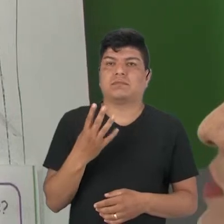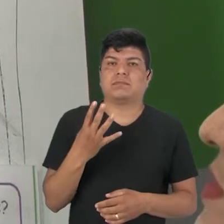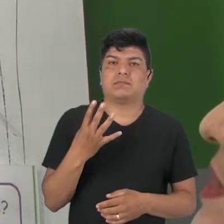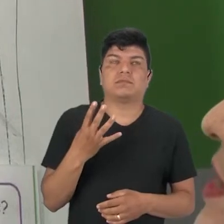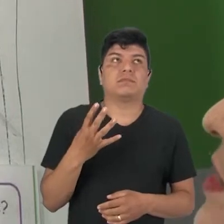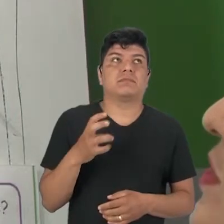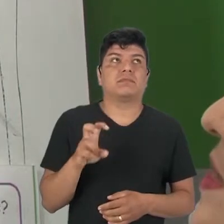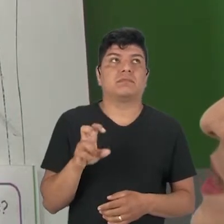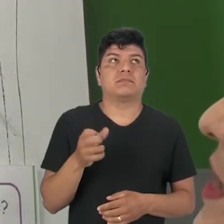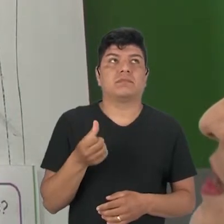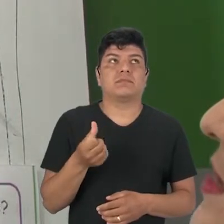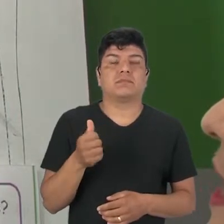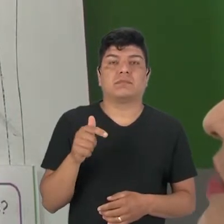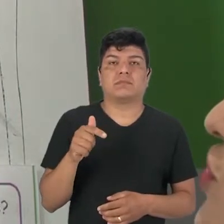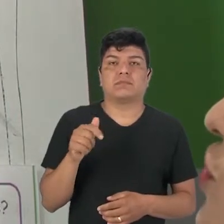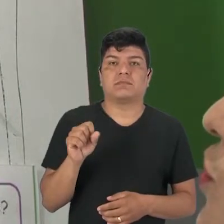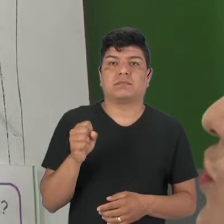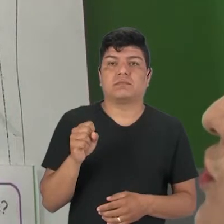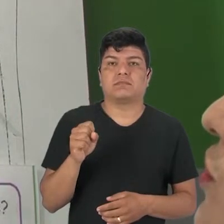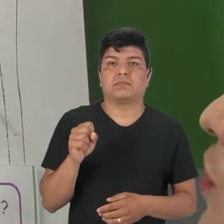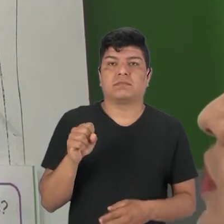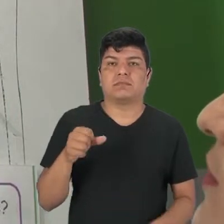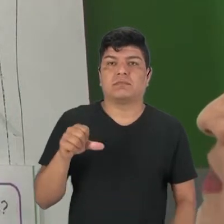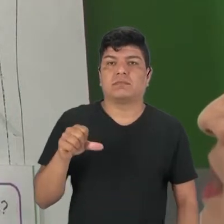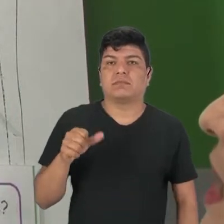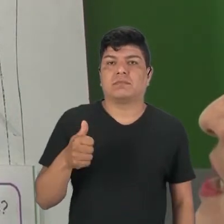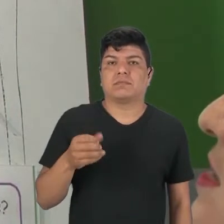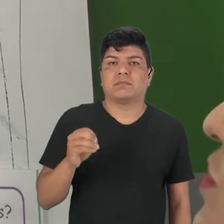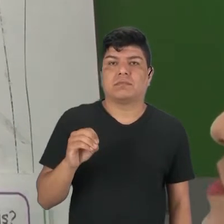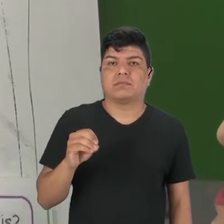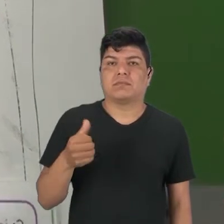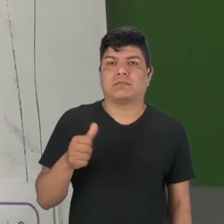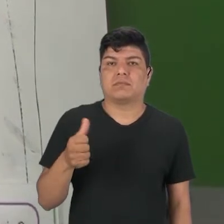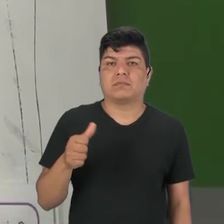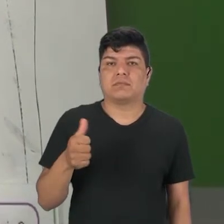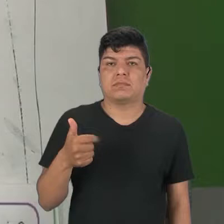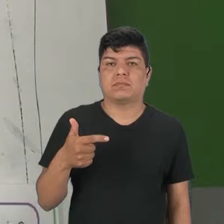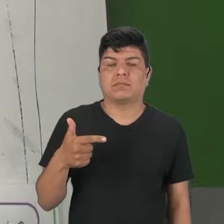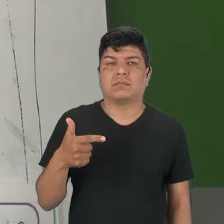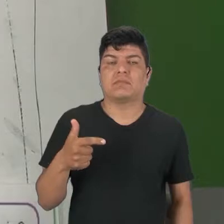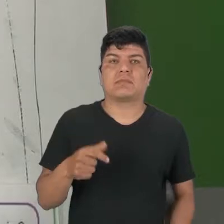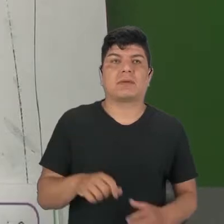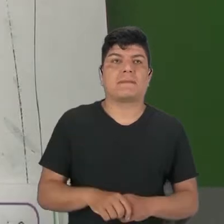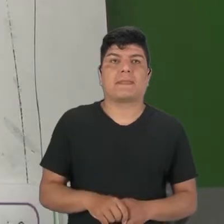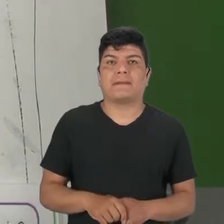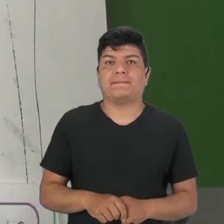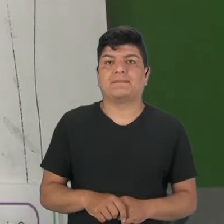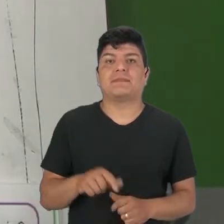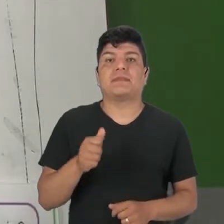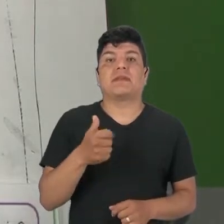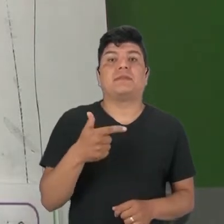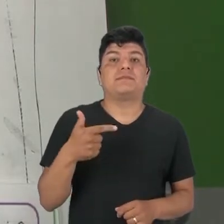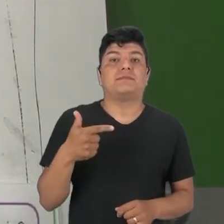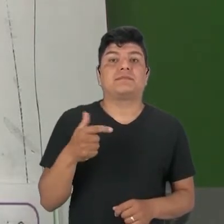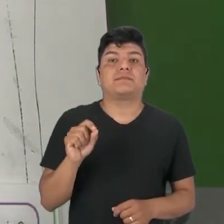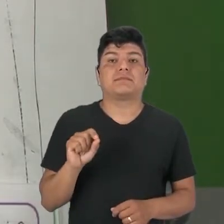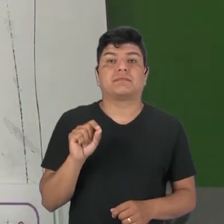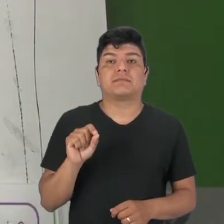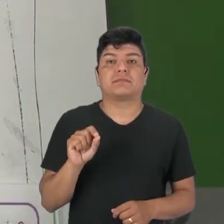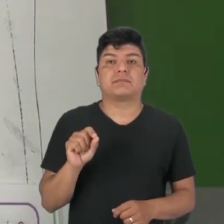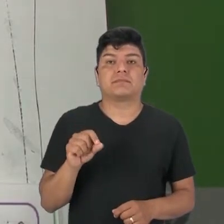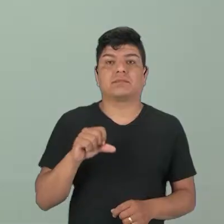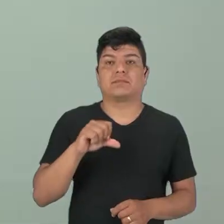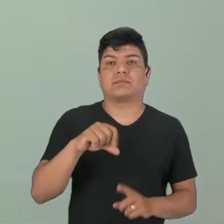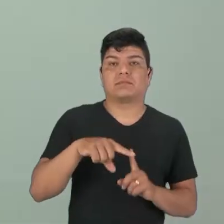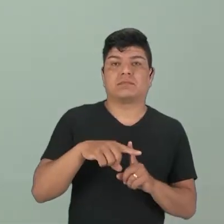3, 4, 5, 6, 7, 8, 9, 10, 11, 12, ó. 12 o quê? 9